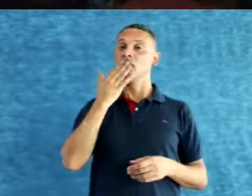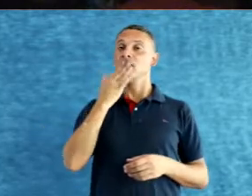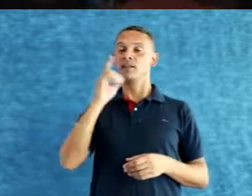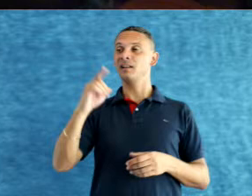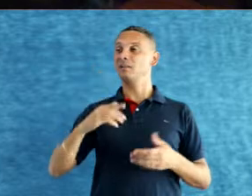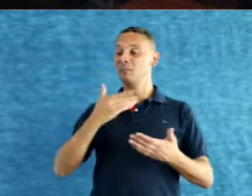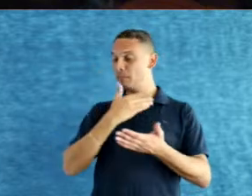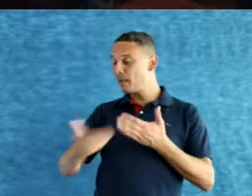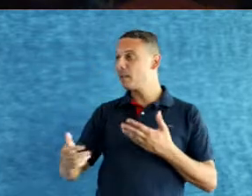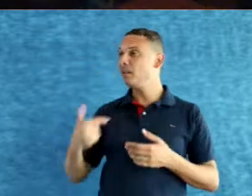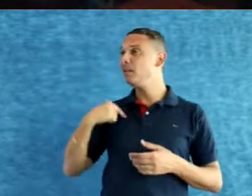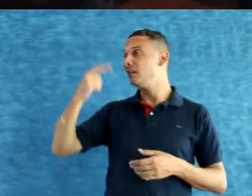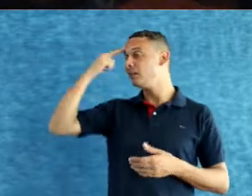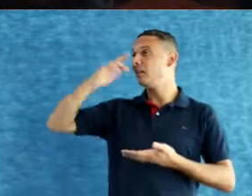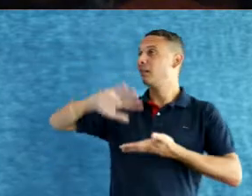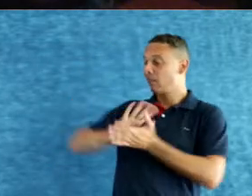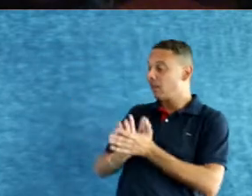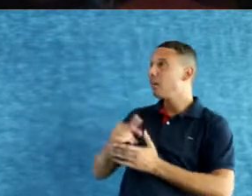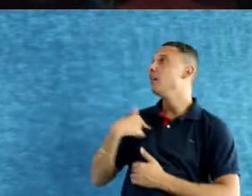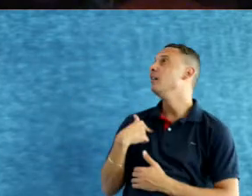herói nordestino, um dos.